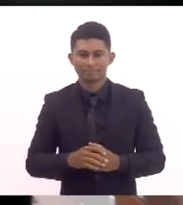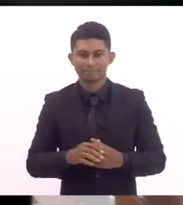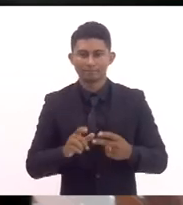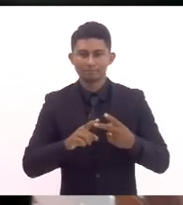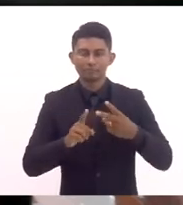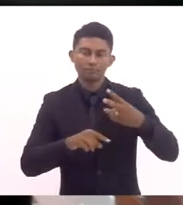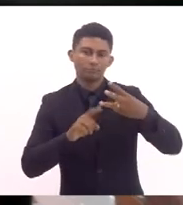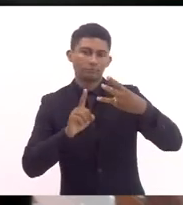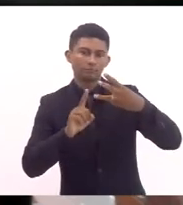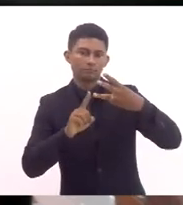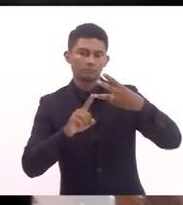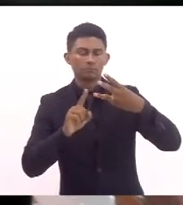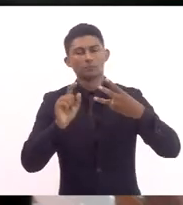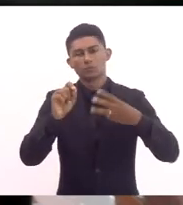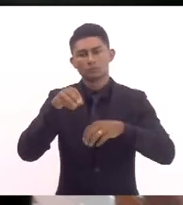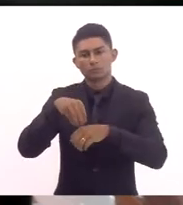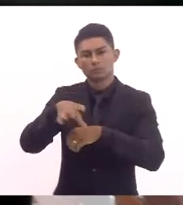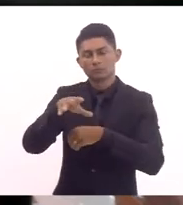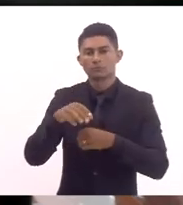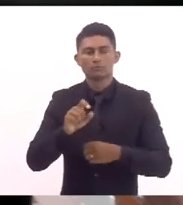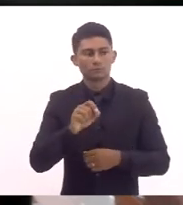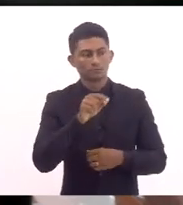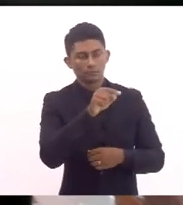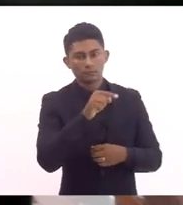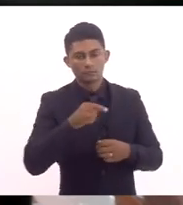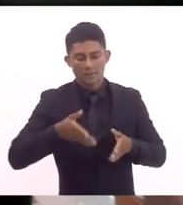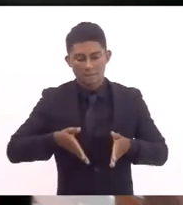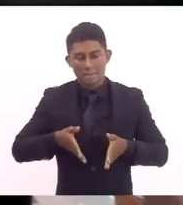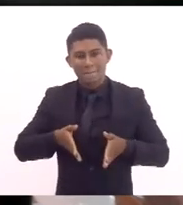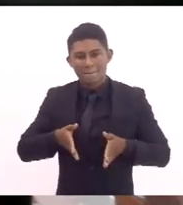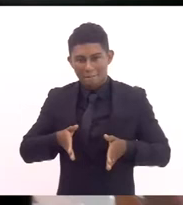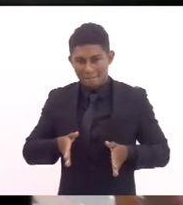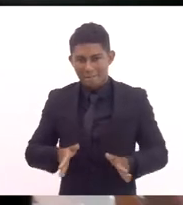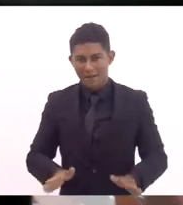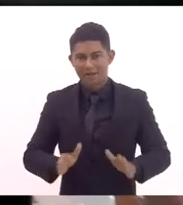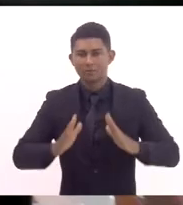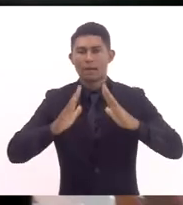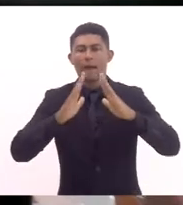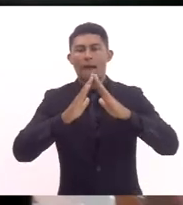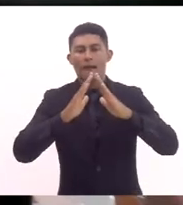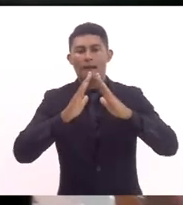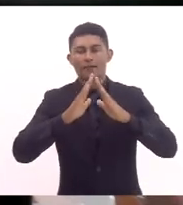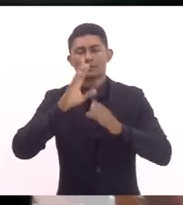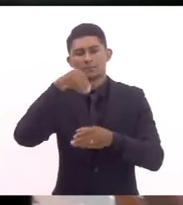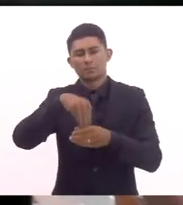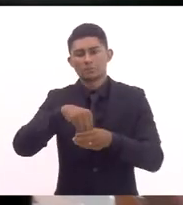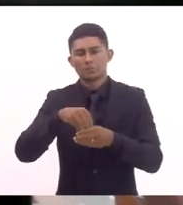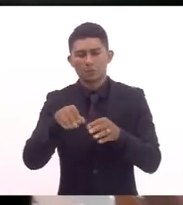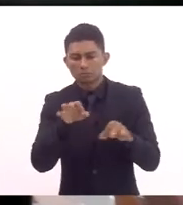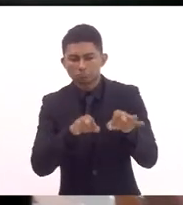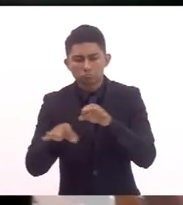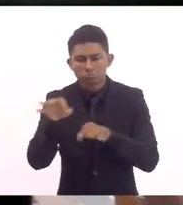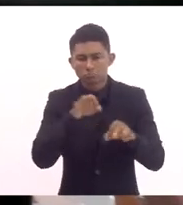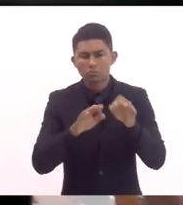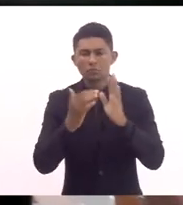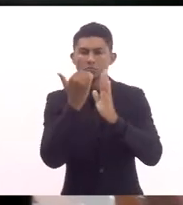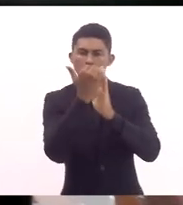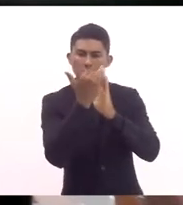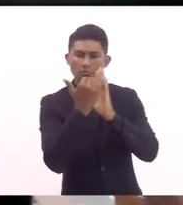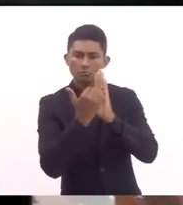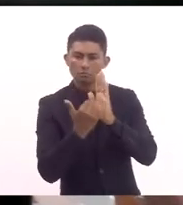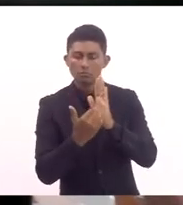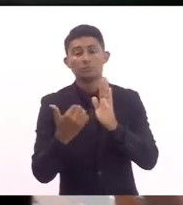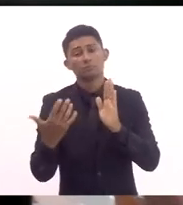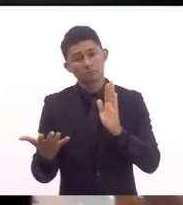a regulação da do parto domiciliar planejado resolveria o problema da